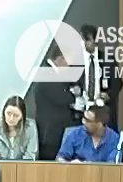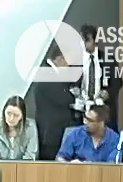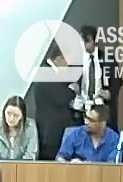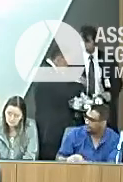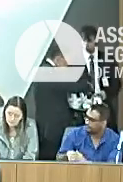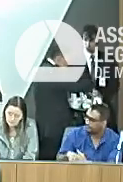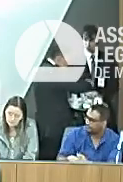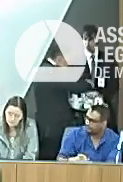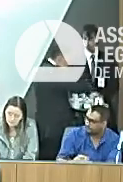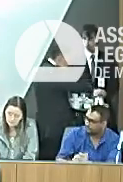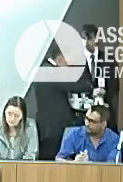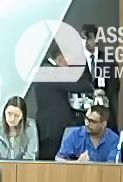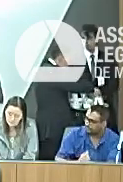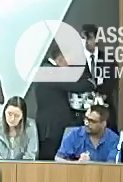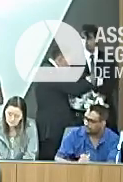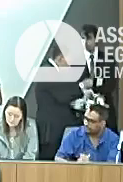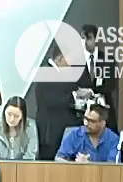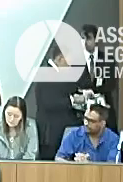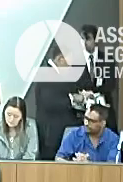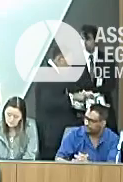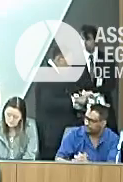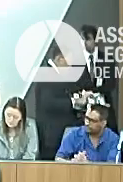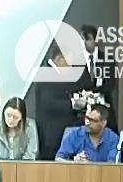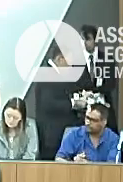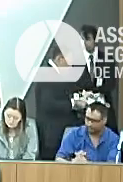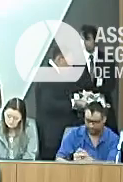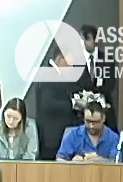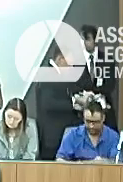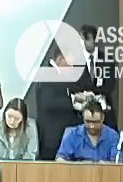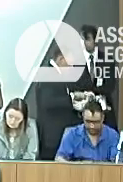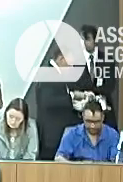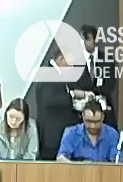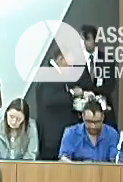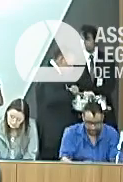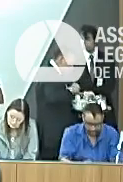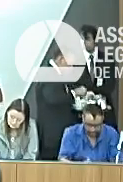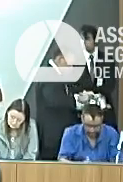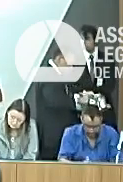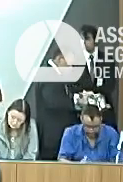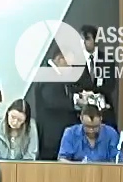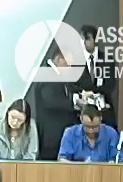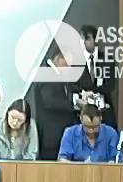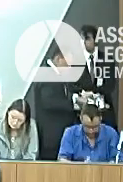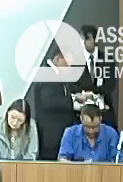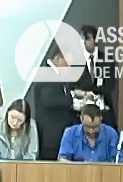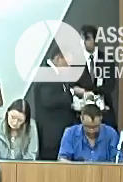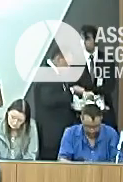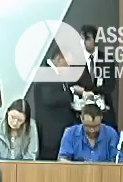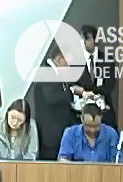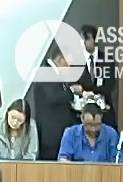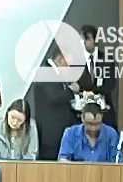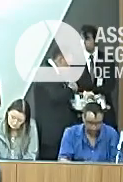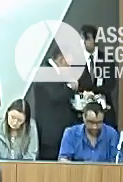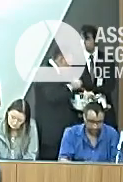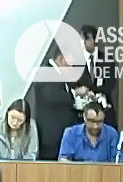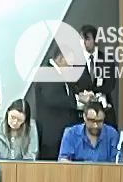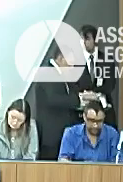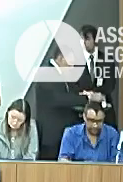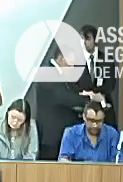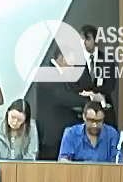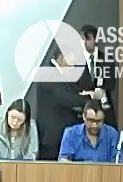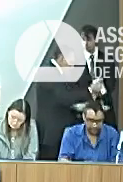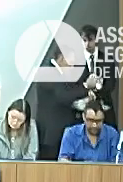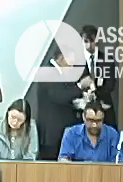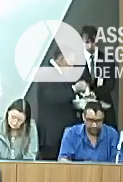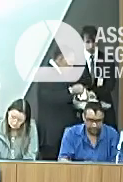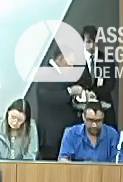rocha perigoso o cumprimento do prazo rigorosamente presidência passa palavra algemou sousa dias presidente da